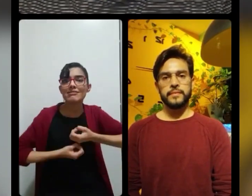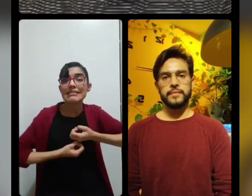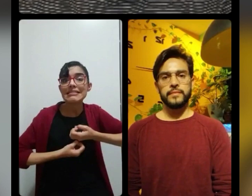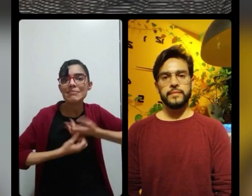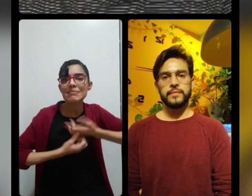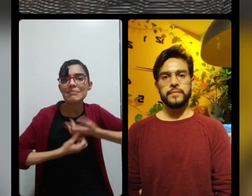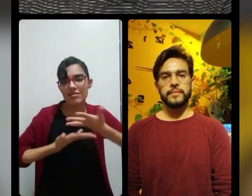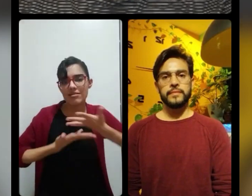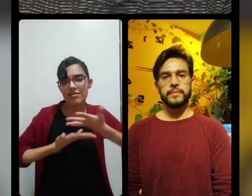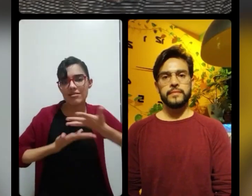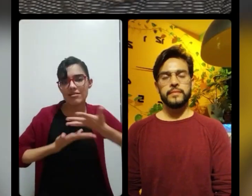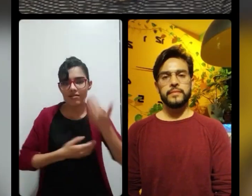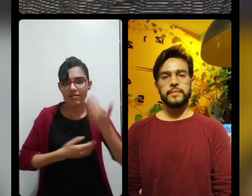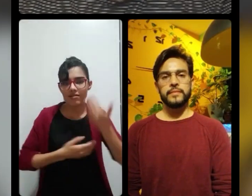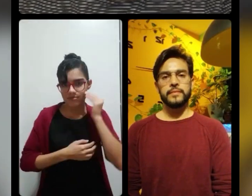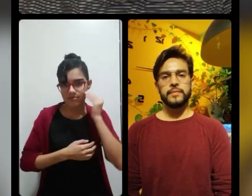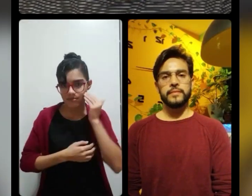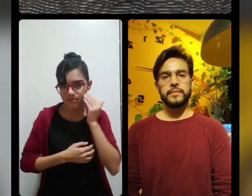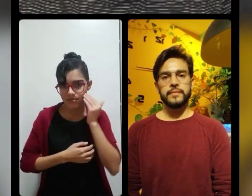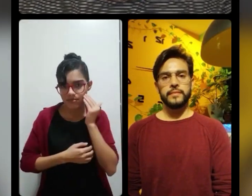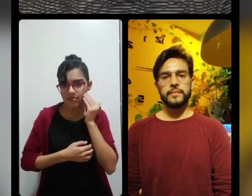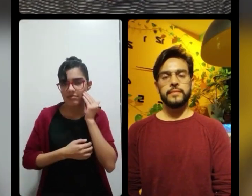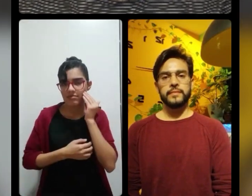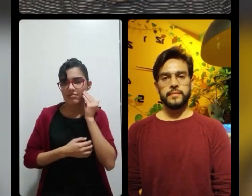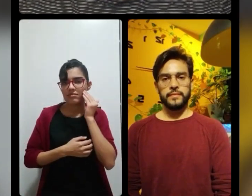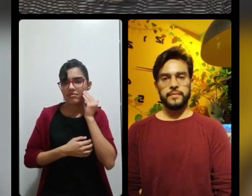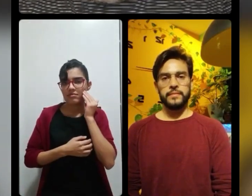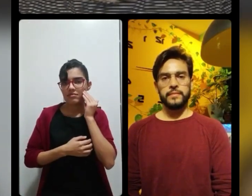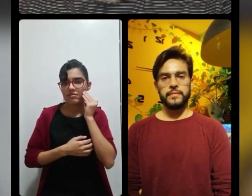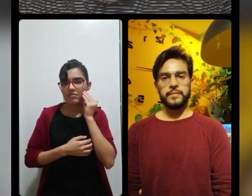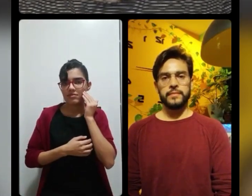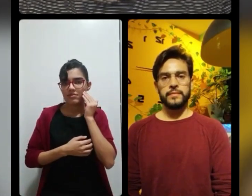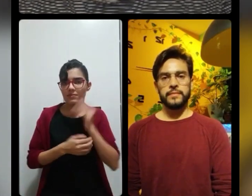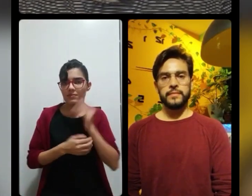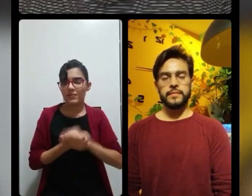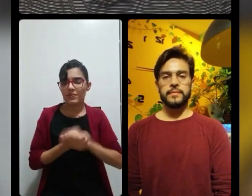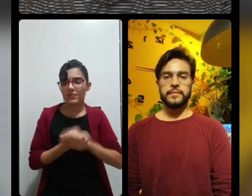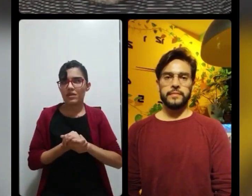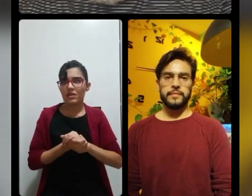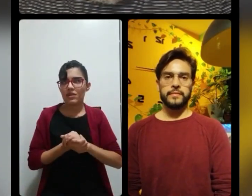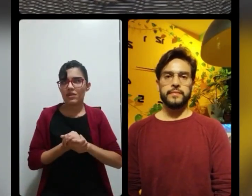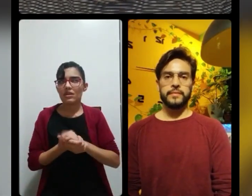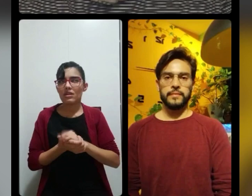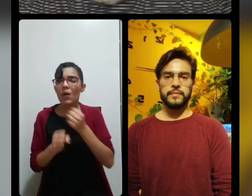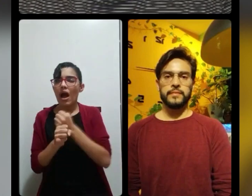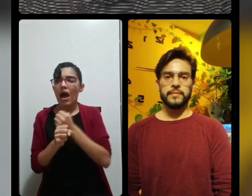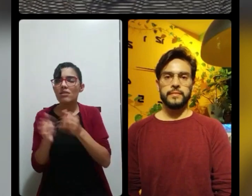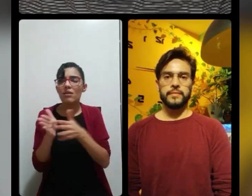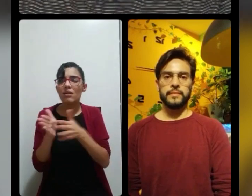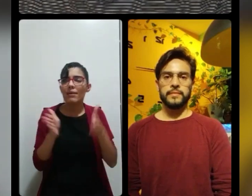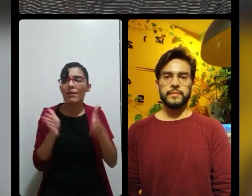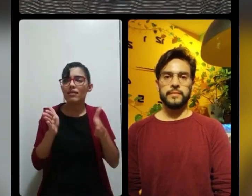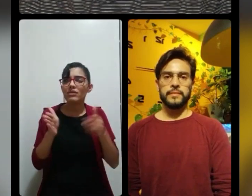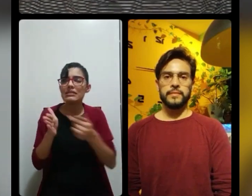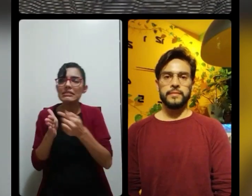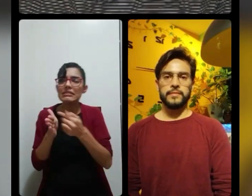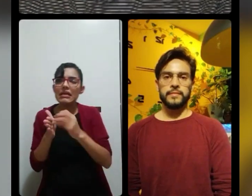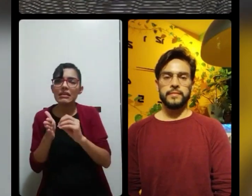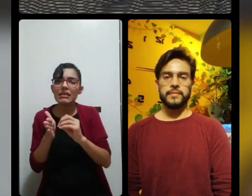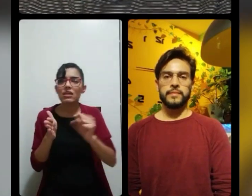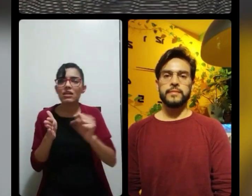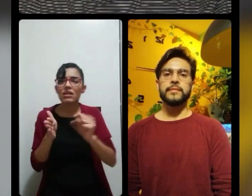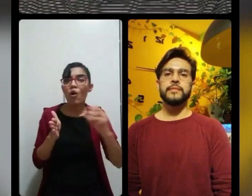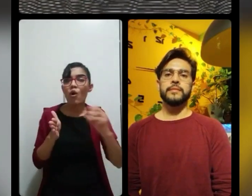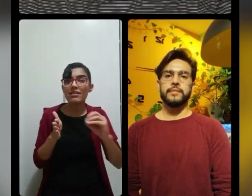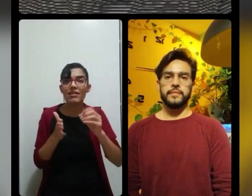vendeu mais de. Nos anos 70, entre 70 e 80, mais para 80, ela vendeu mais de 15 edições desse